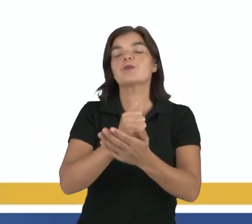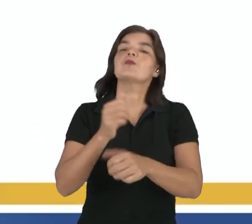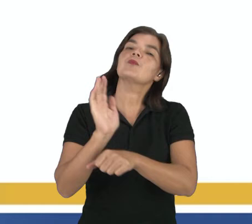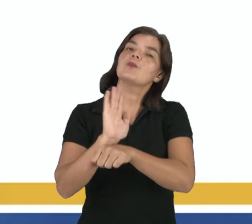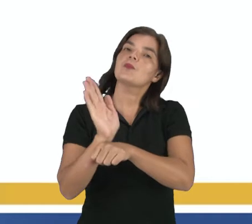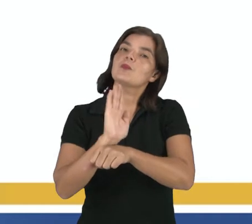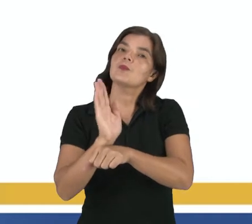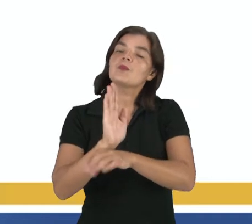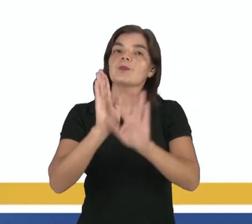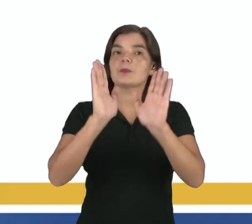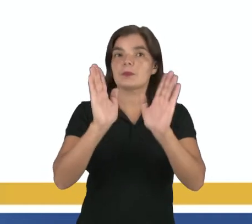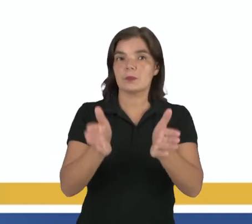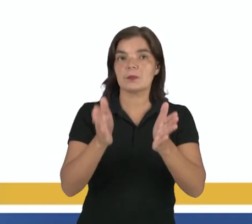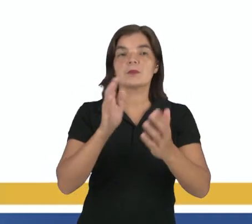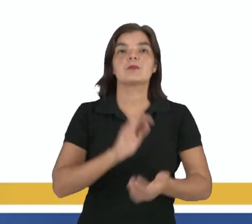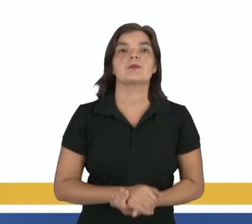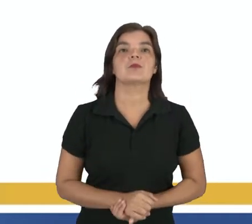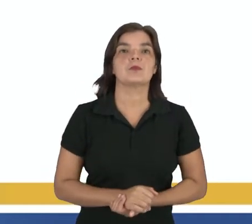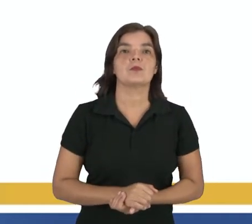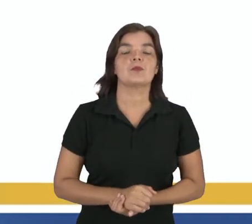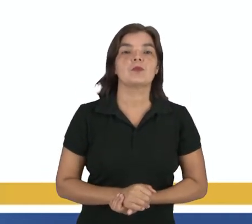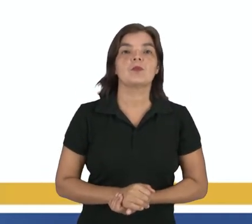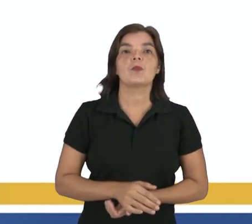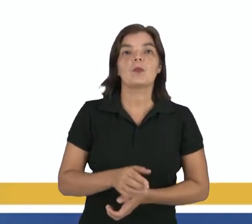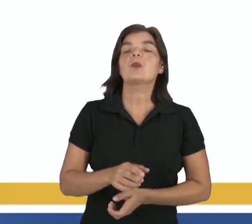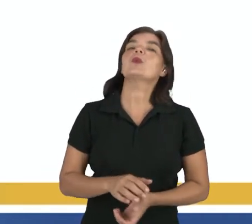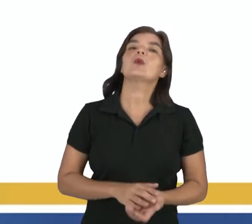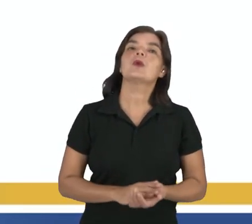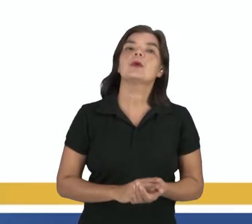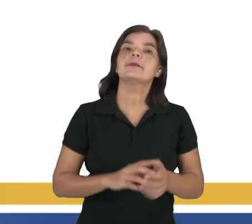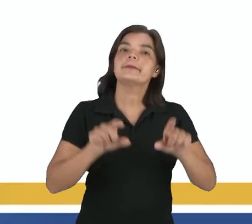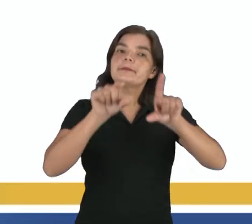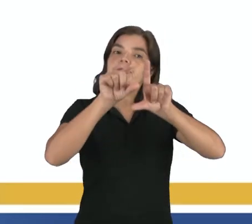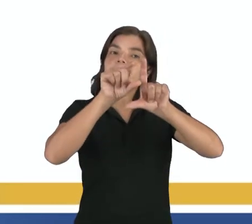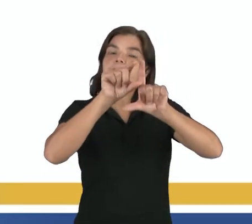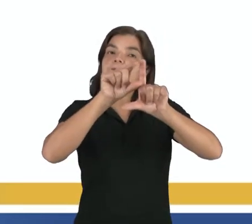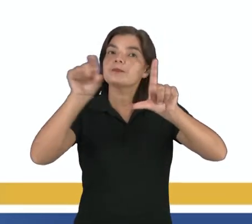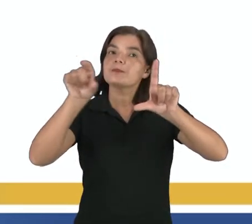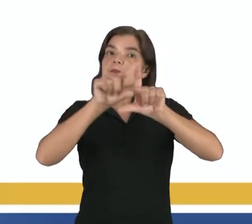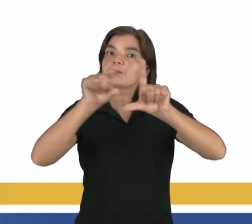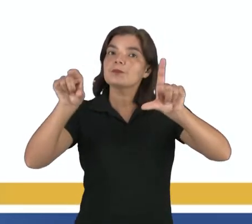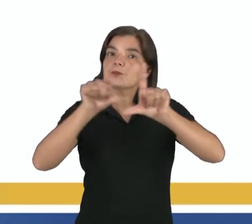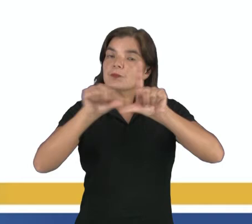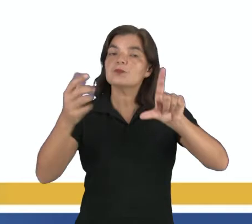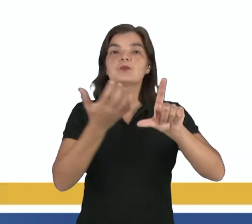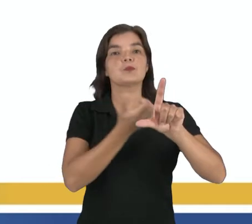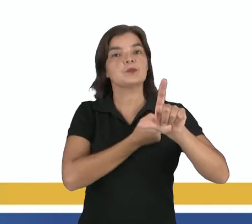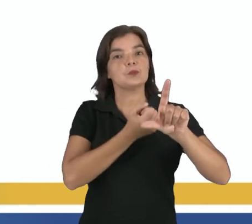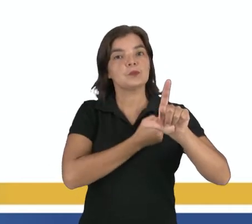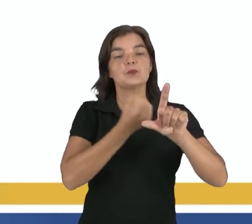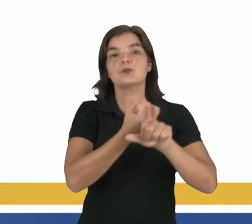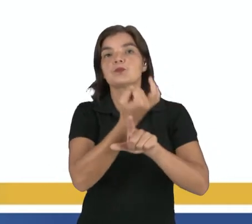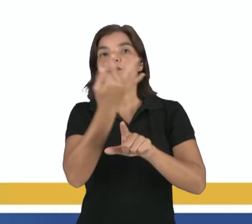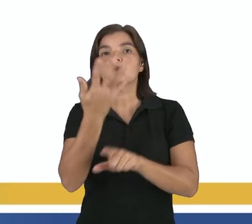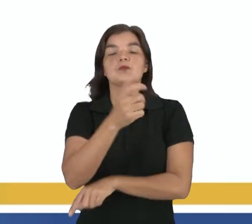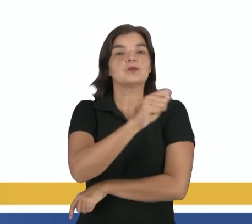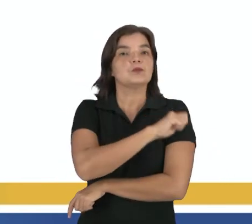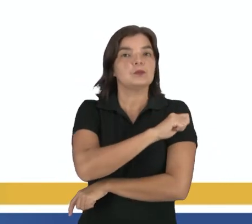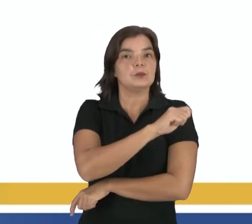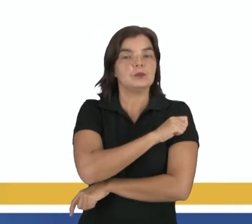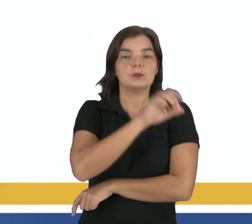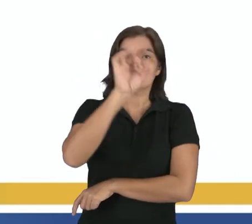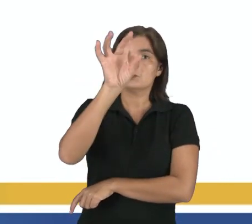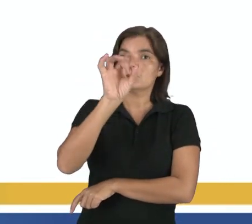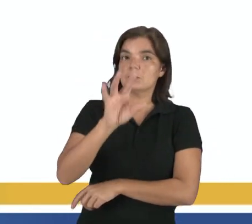cinema. Já na linha horizontal, vocês vão perceber os números, o quantitativo de aluno